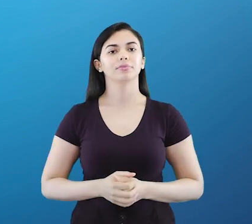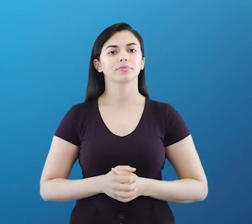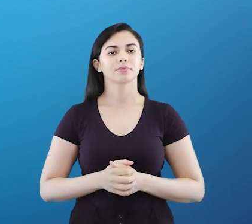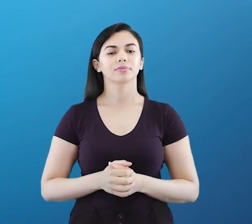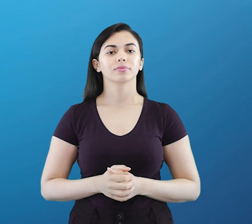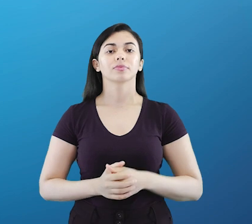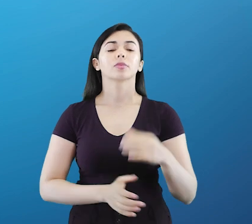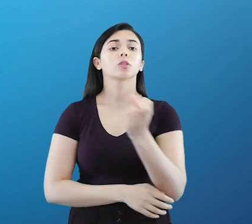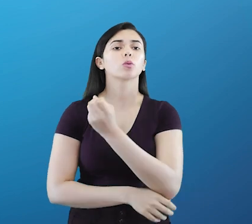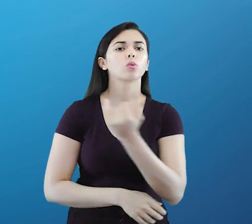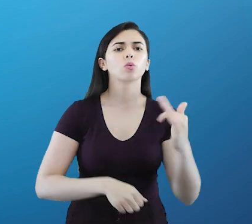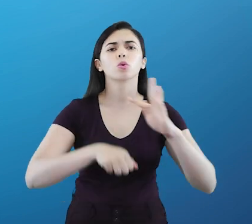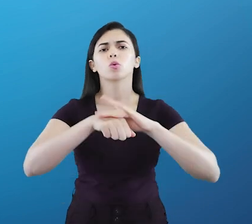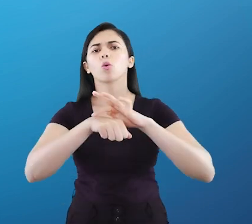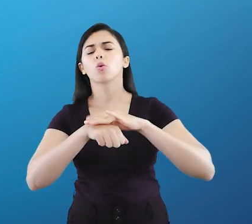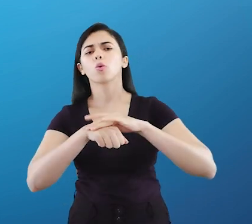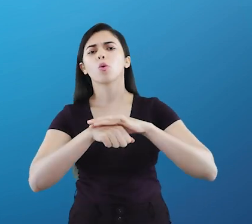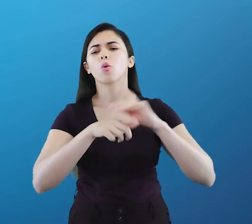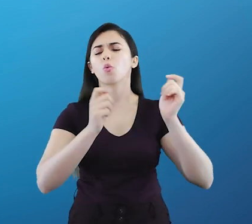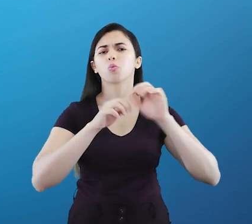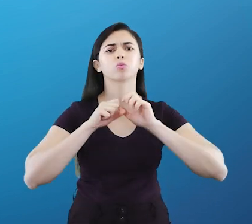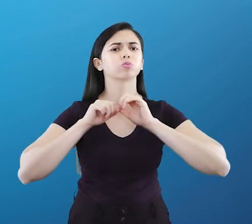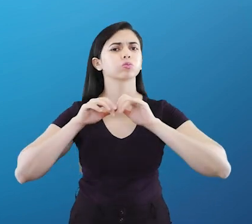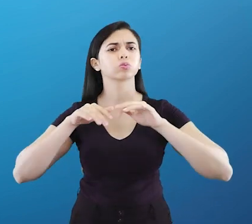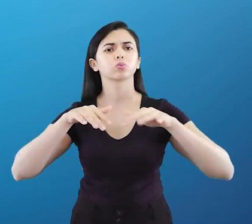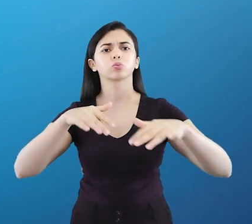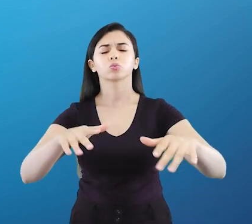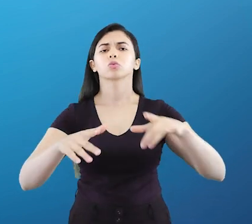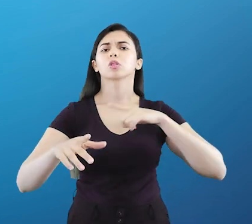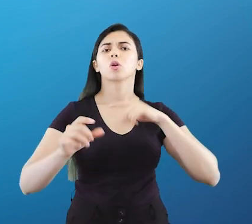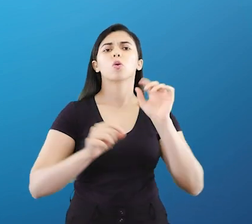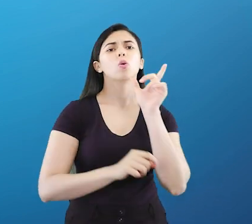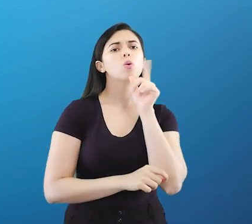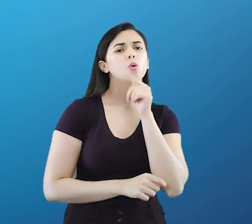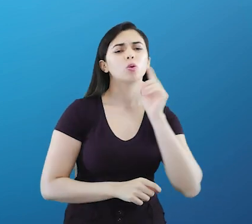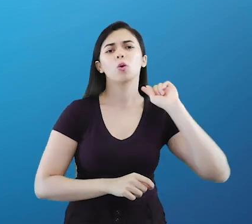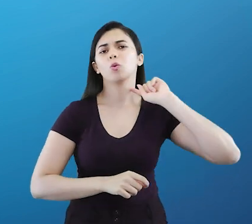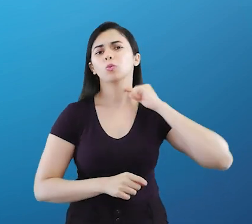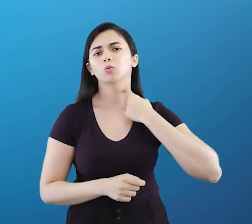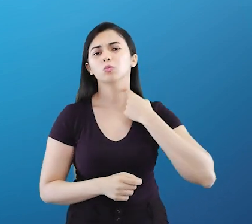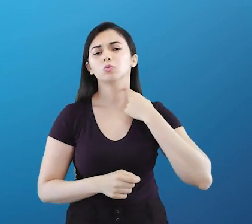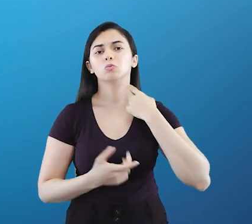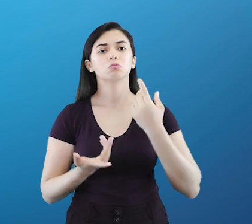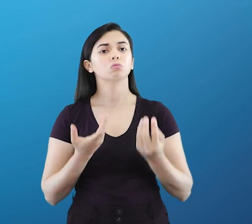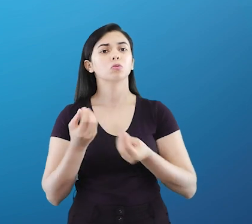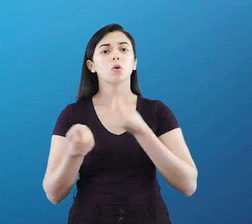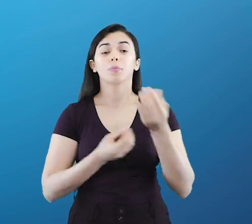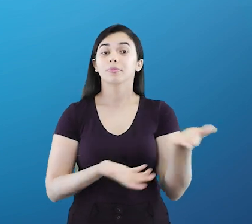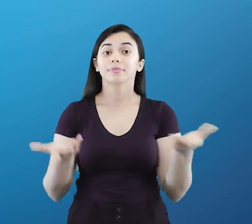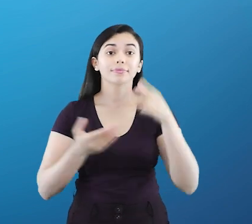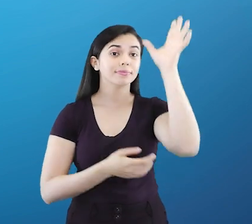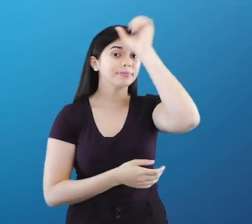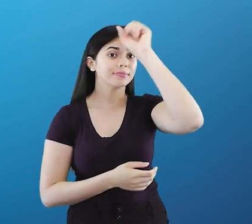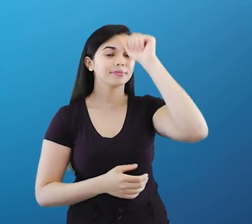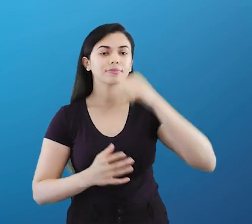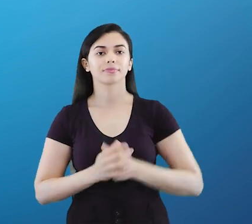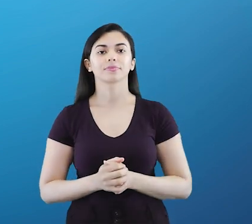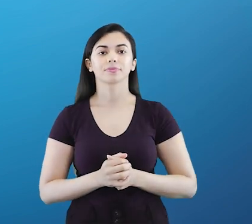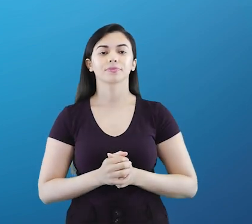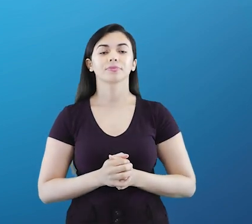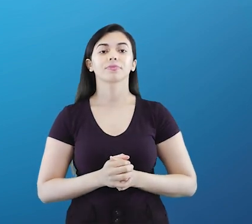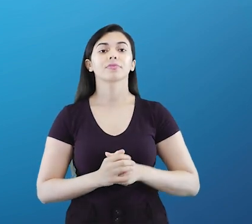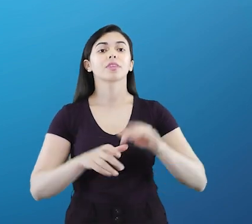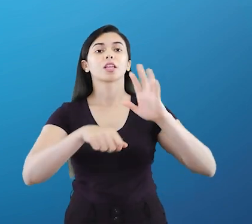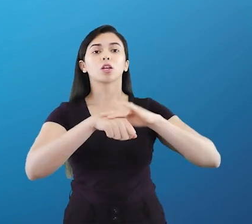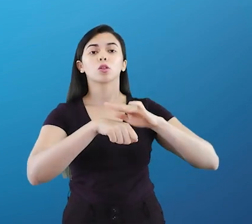Quais são as doenças que são transmitidas pela ingestão de água contaminada? Vamos conhecê-las? Hepatite